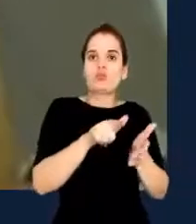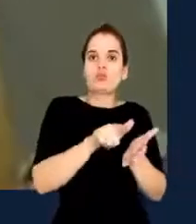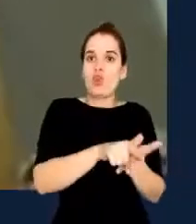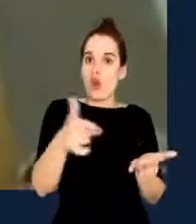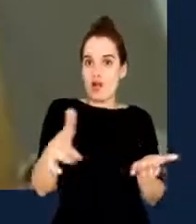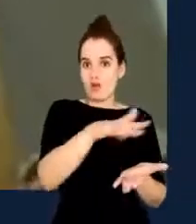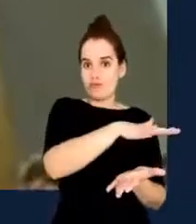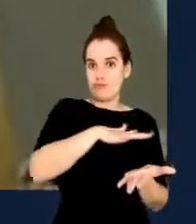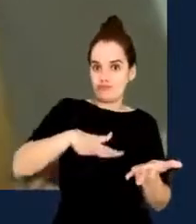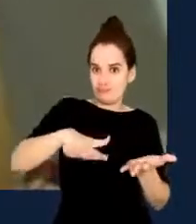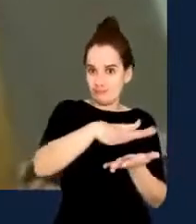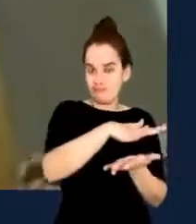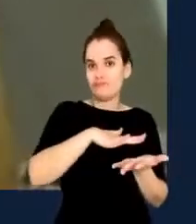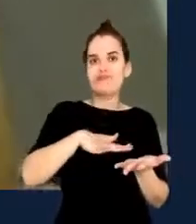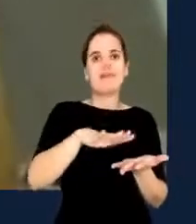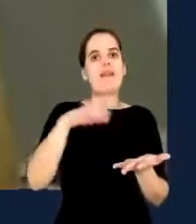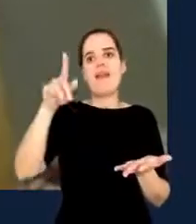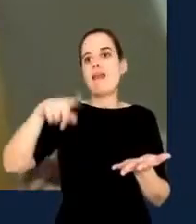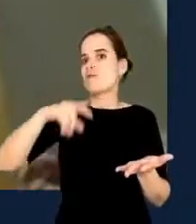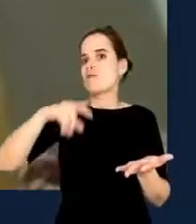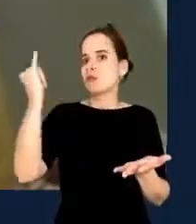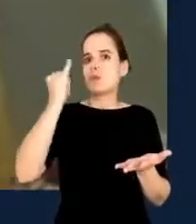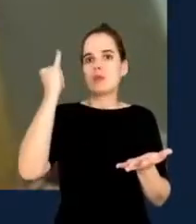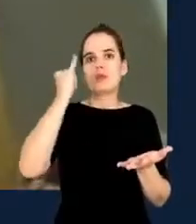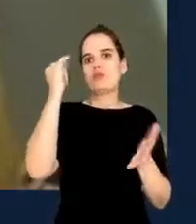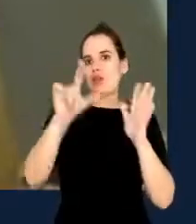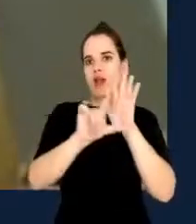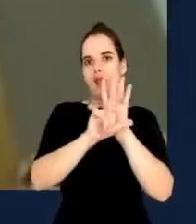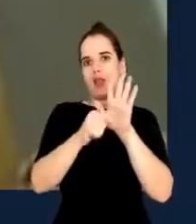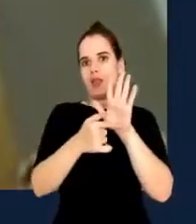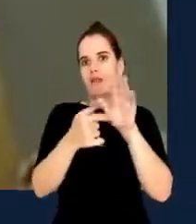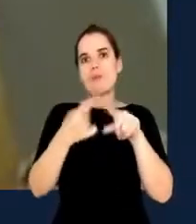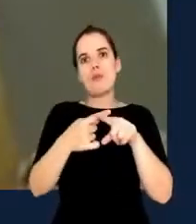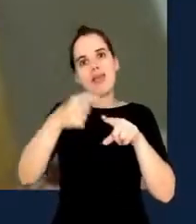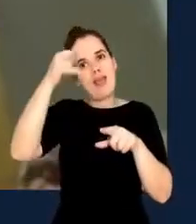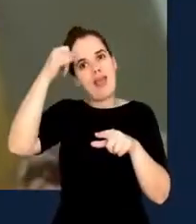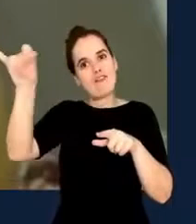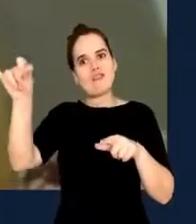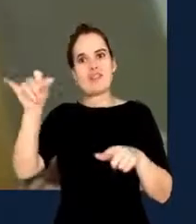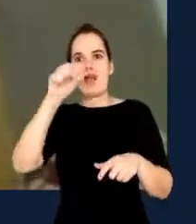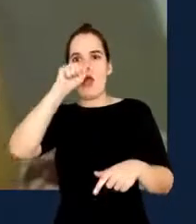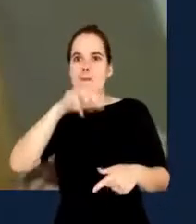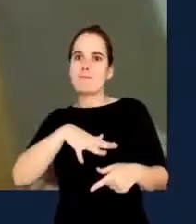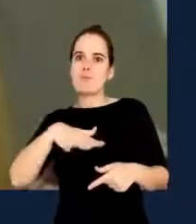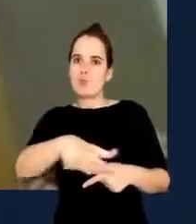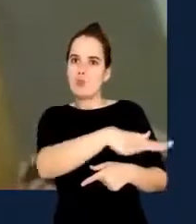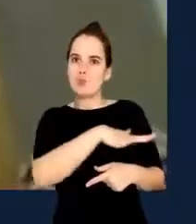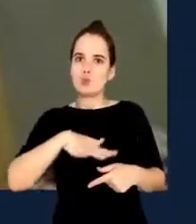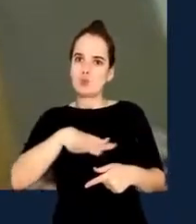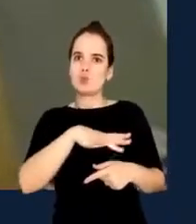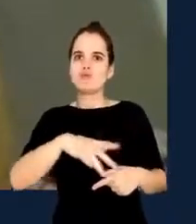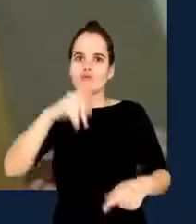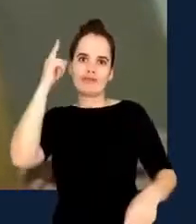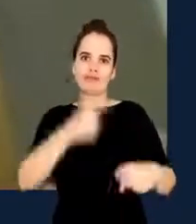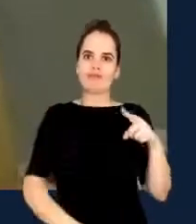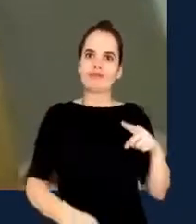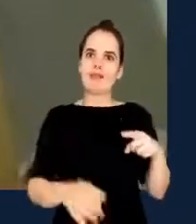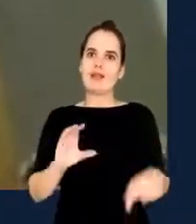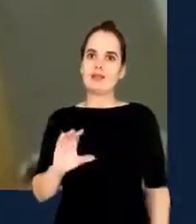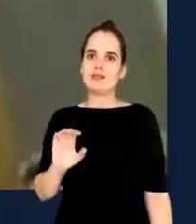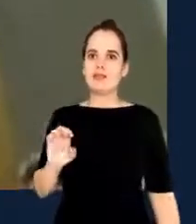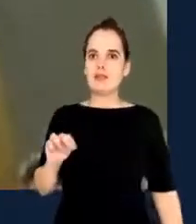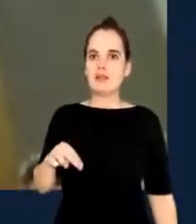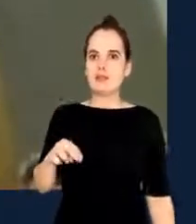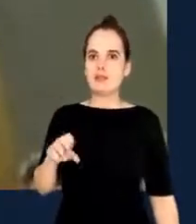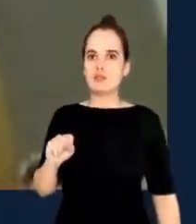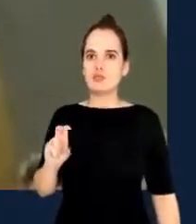fundamental nas bases de qualquer lei desse tempo justamente para prevenir este tipo de abuso e tentativas de censura mas